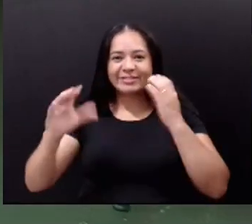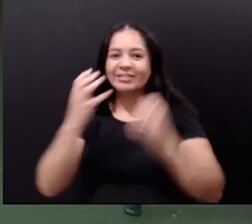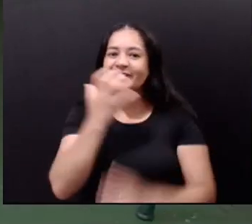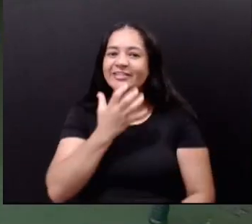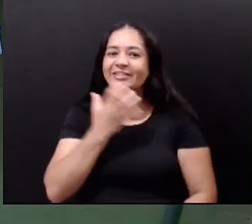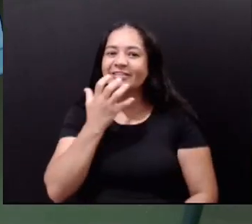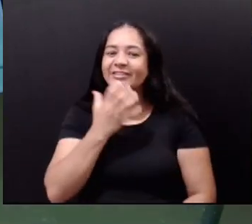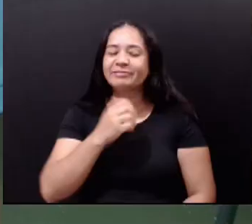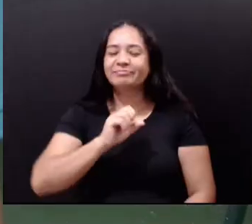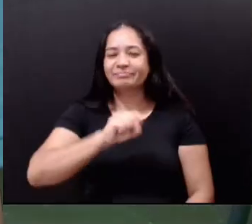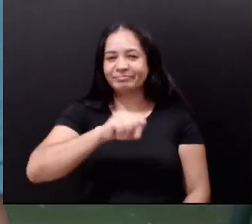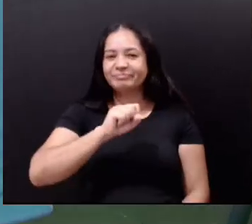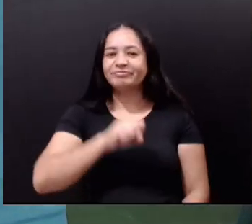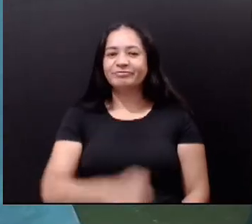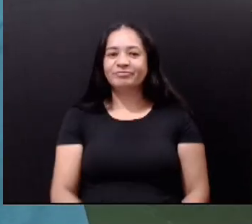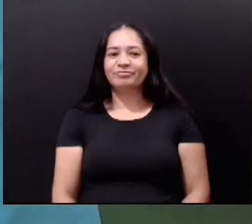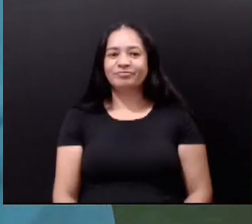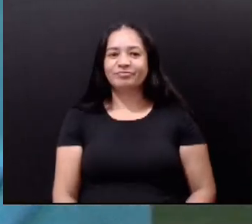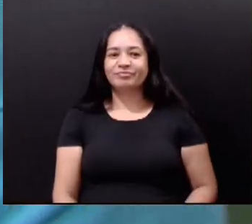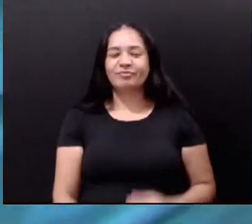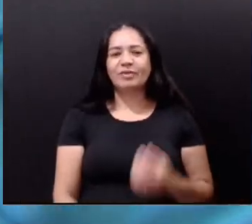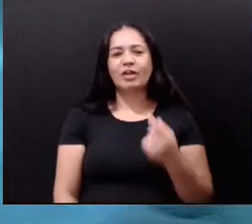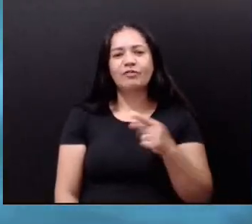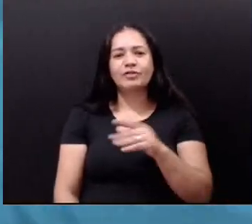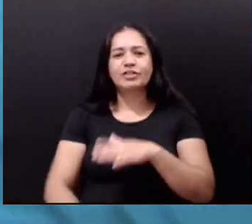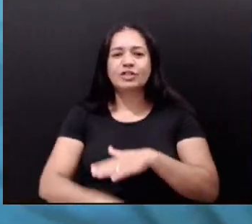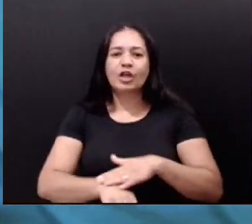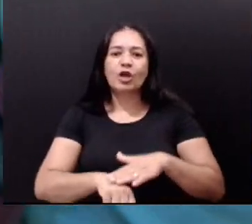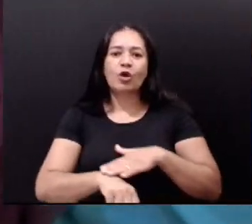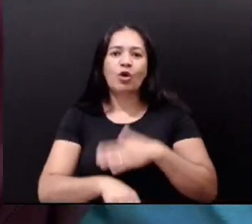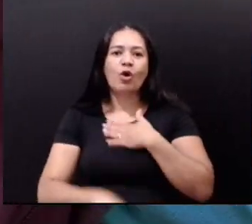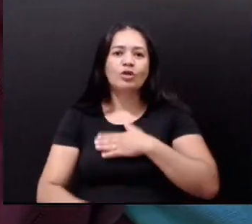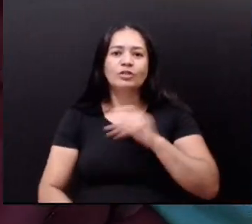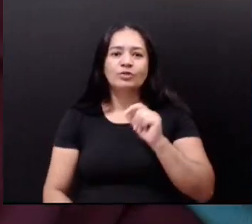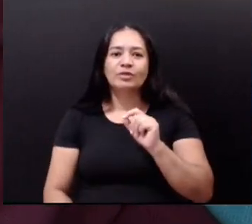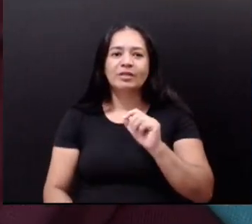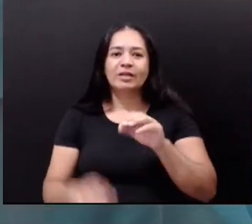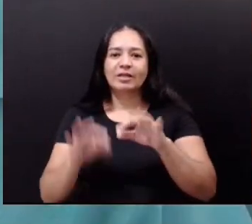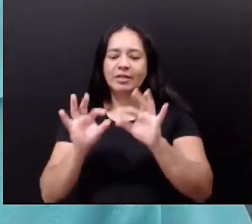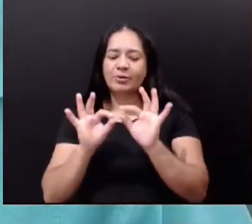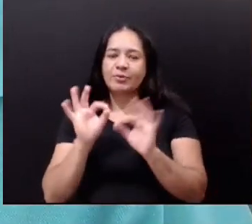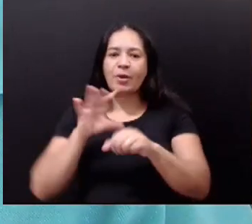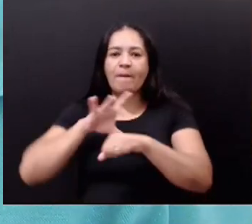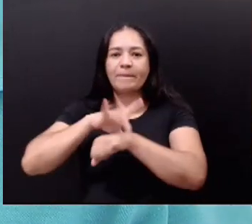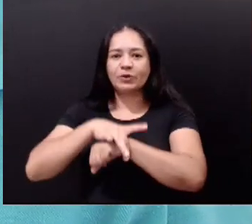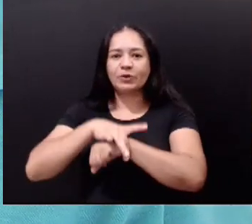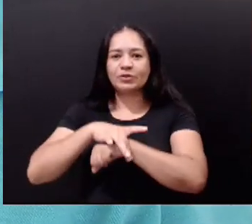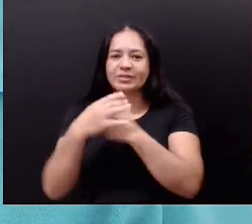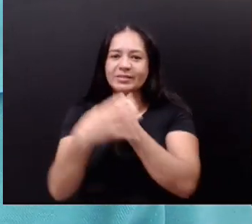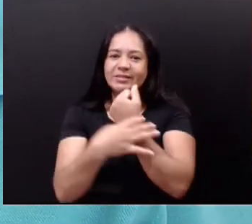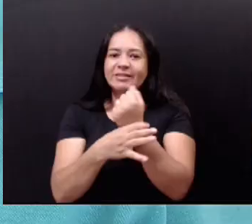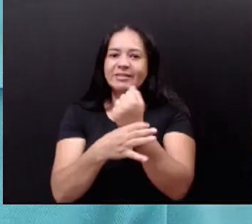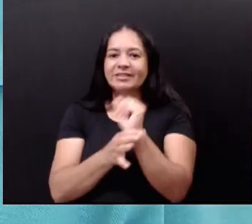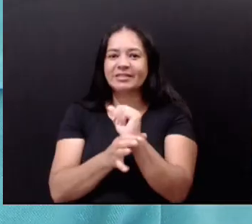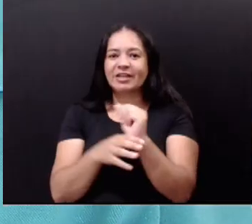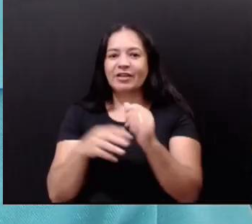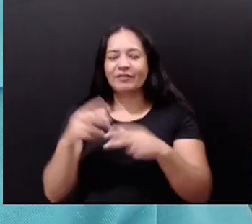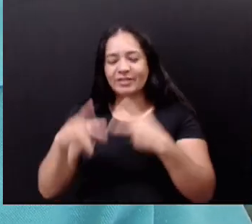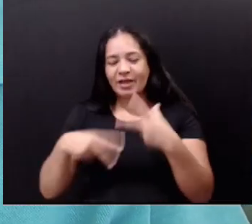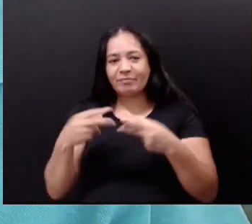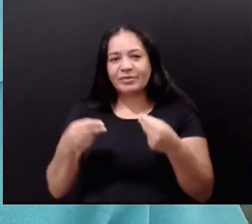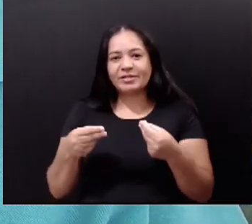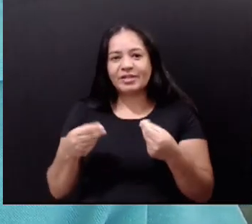E artesanato, o que você mais gostou de fazer? Pulseira. Depois você dá de presente ou fica para você? Comigo, eu